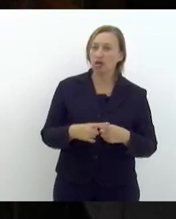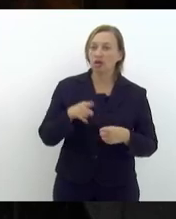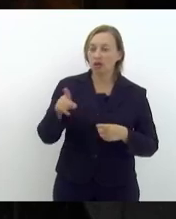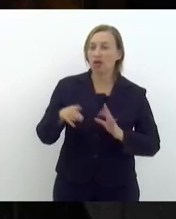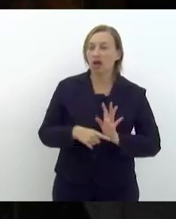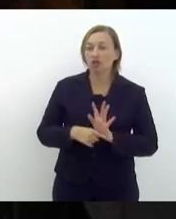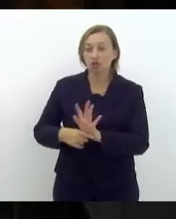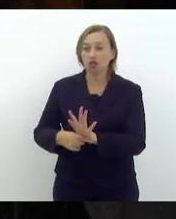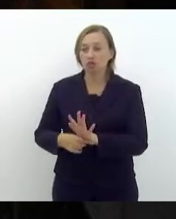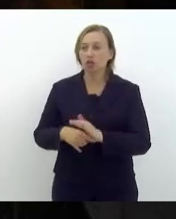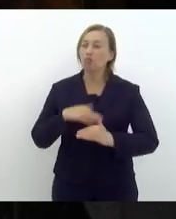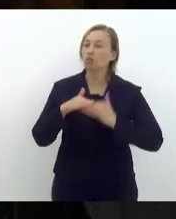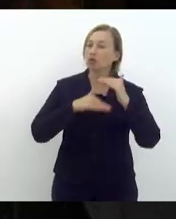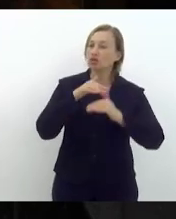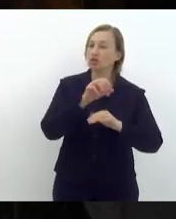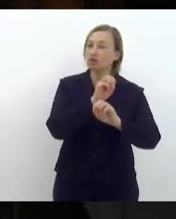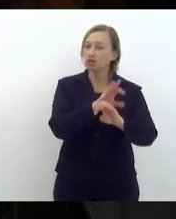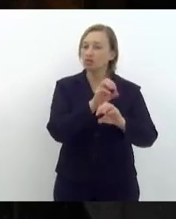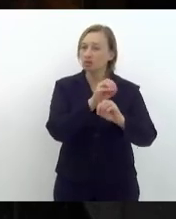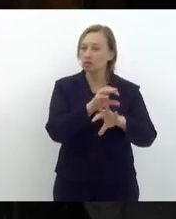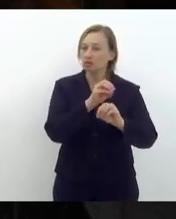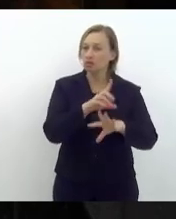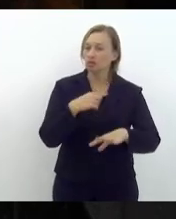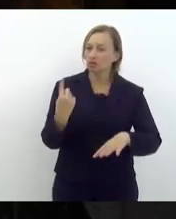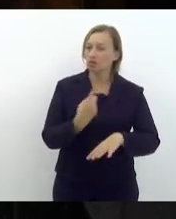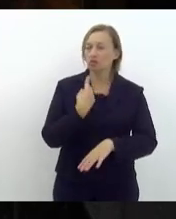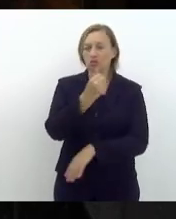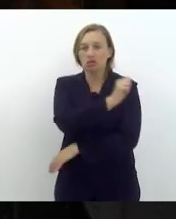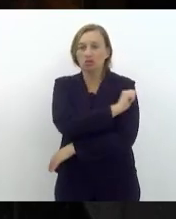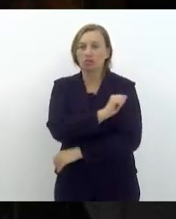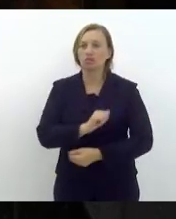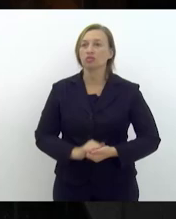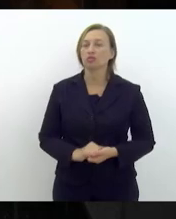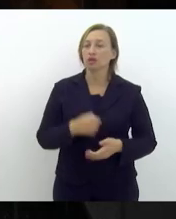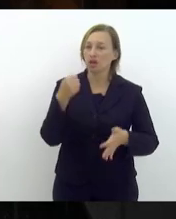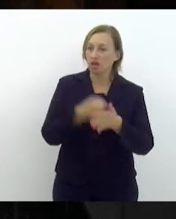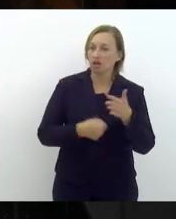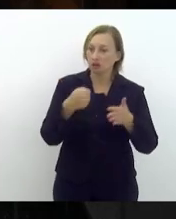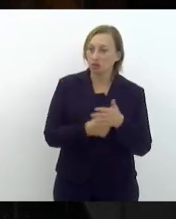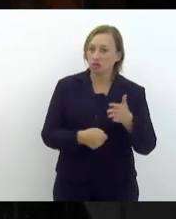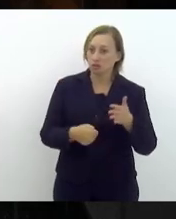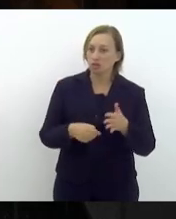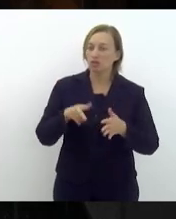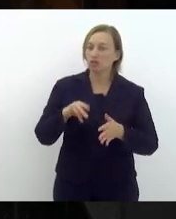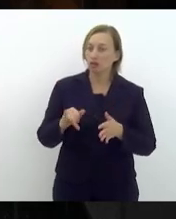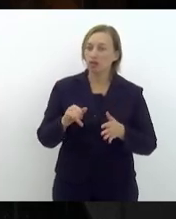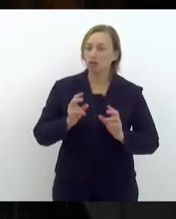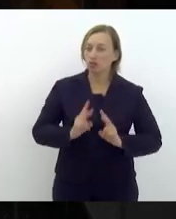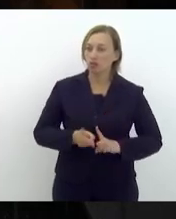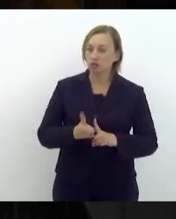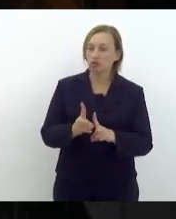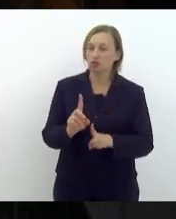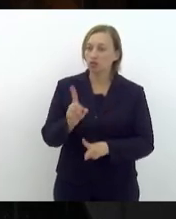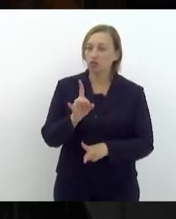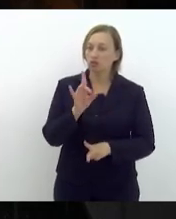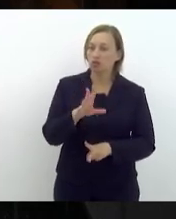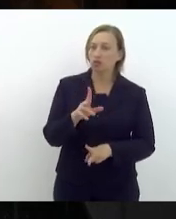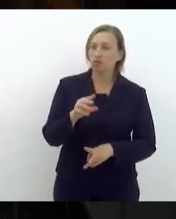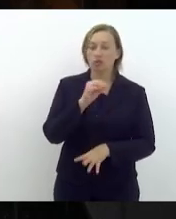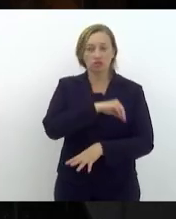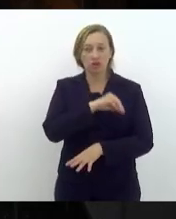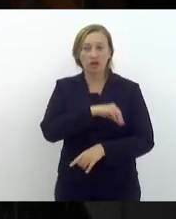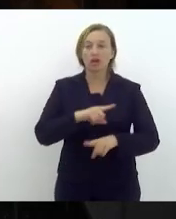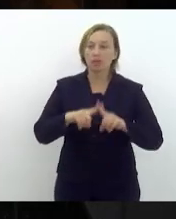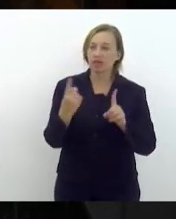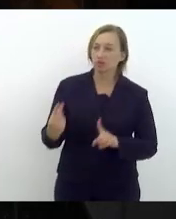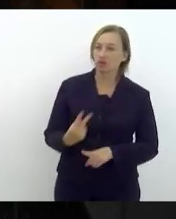contribui para o processo educacional dos nossos alunos essa luta ela vai continuar não só pelo peso mas